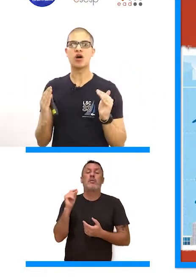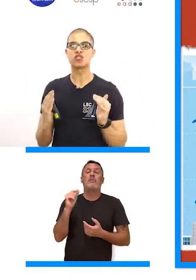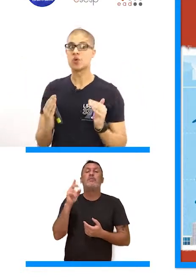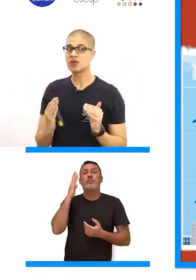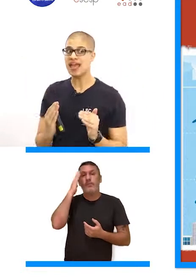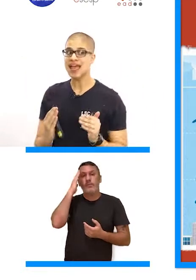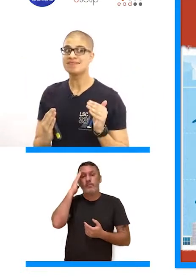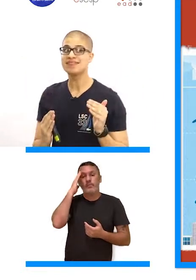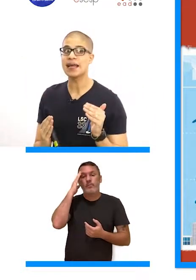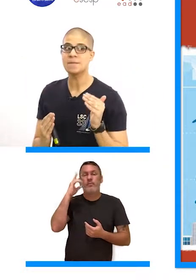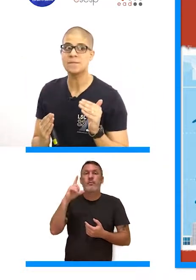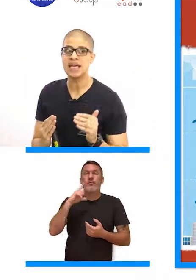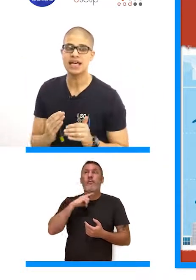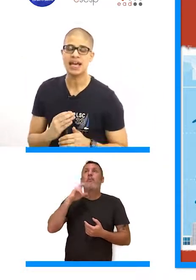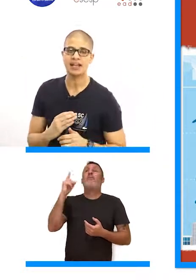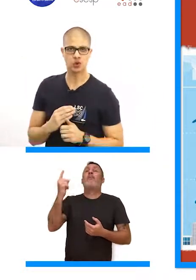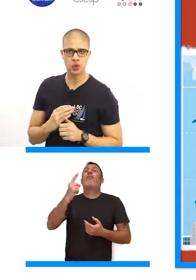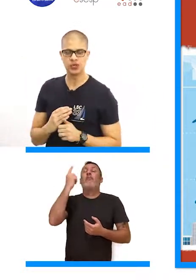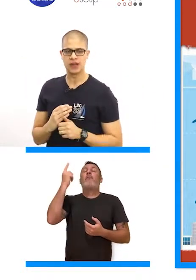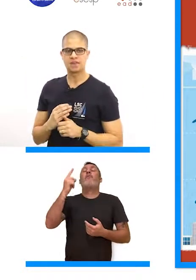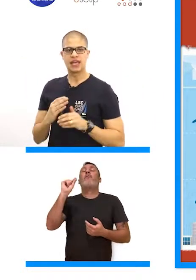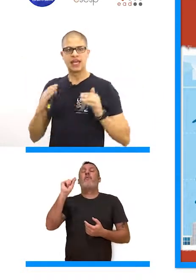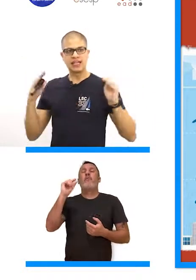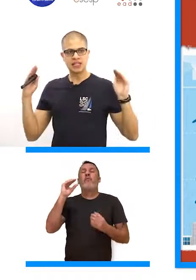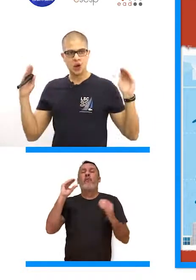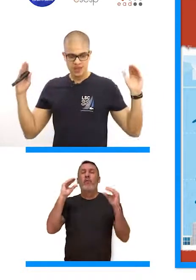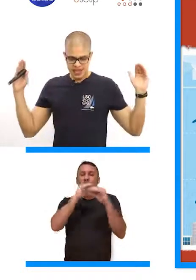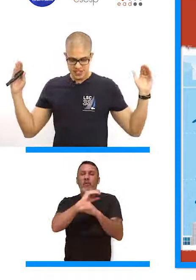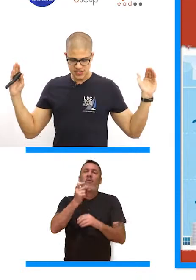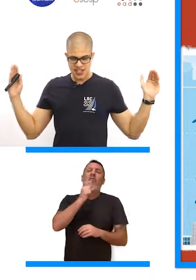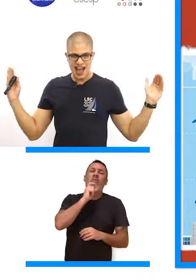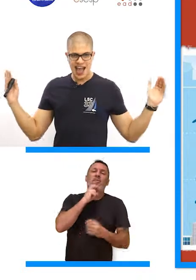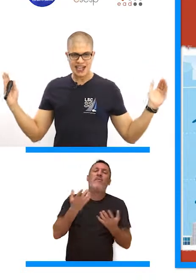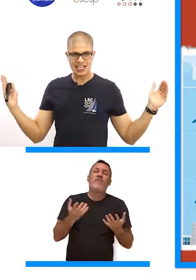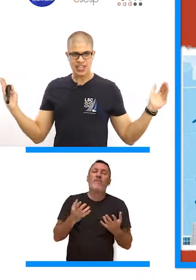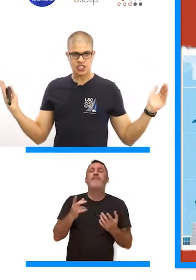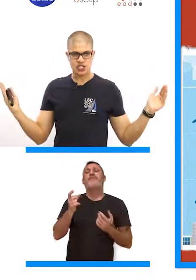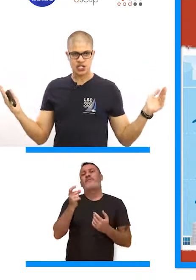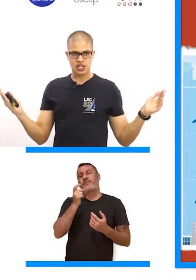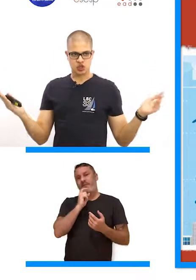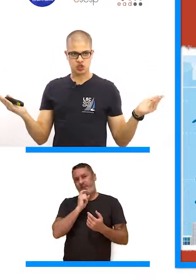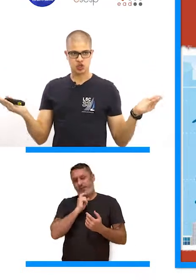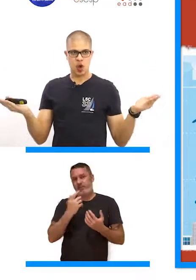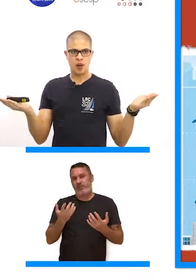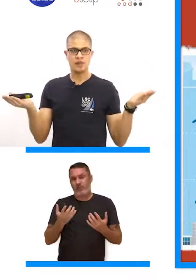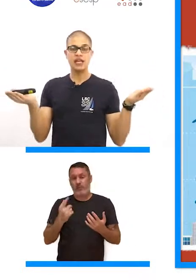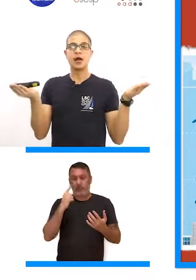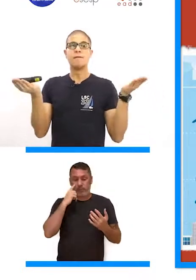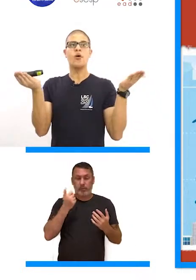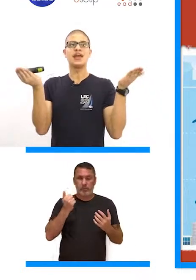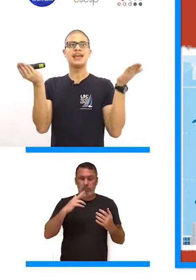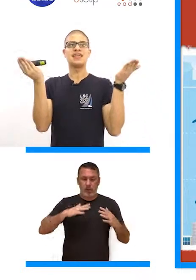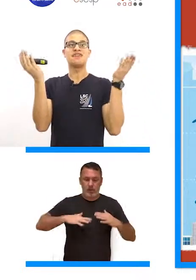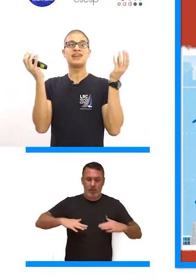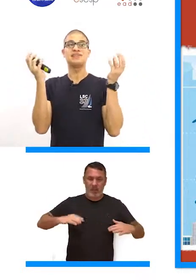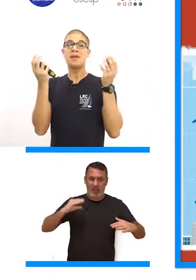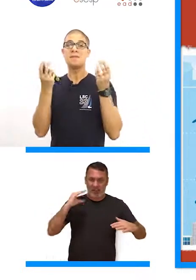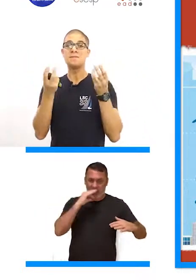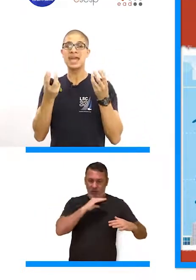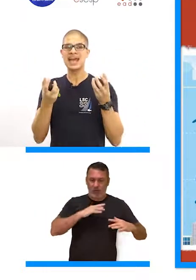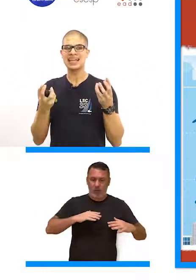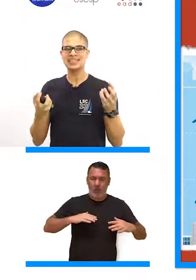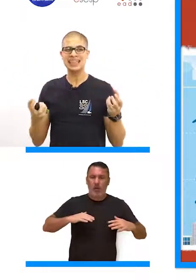a nossa o quê? Temperatura. Então, esse ar quente sobe, porém ele